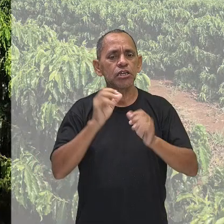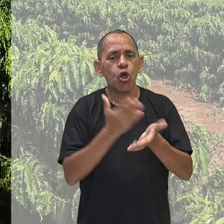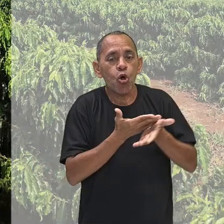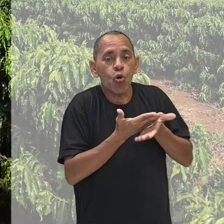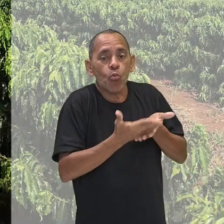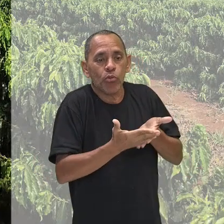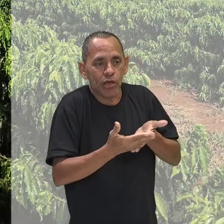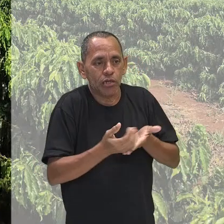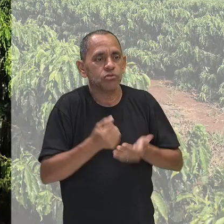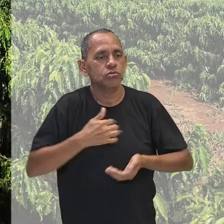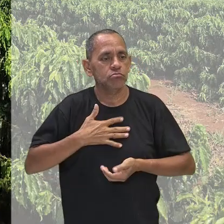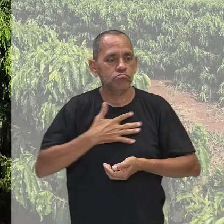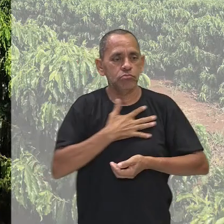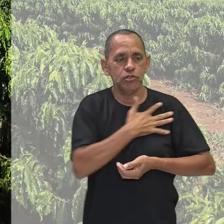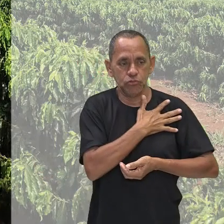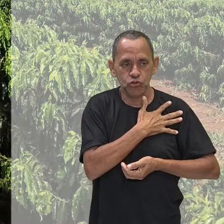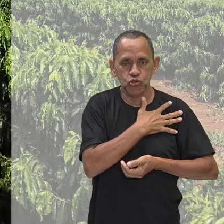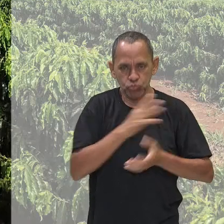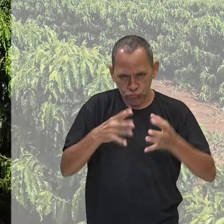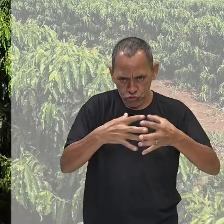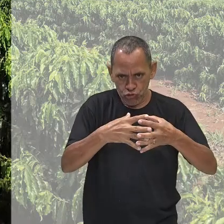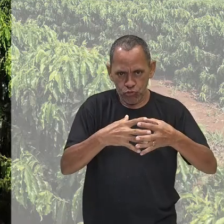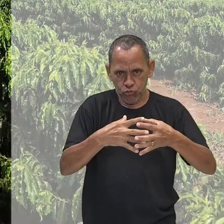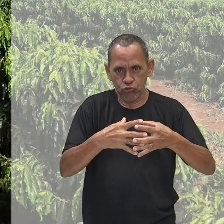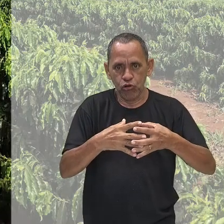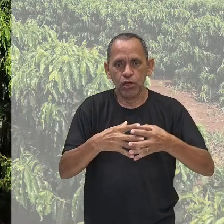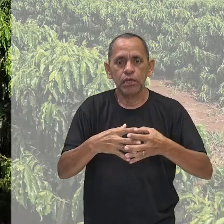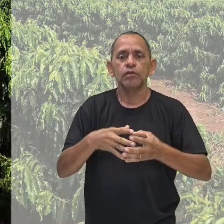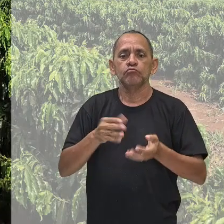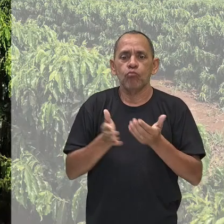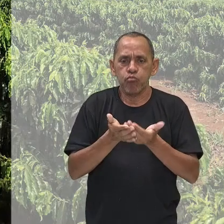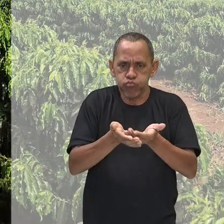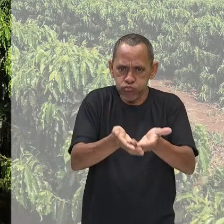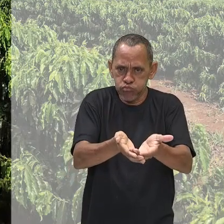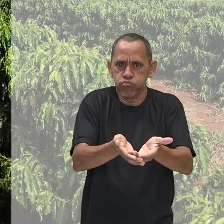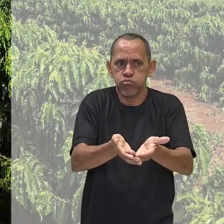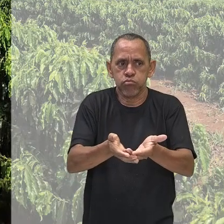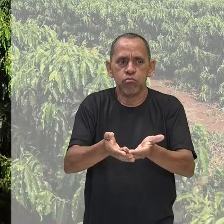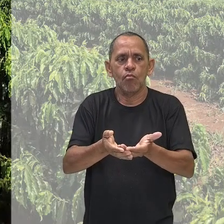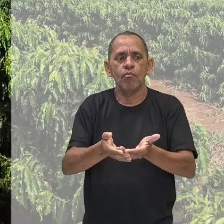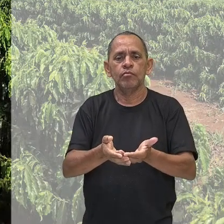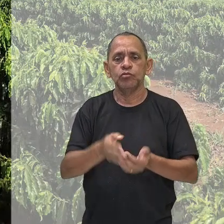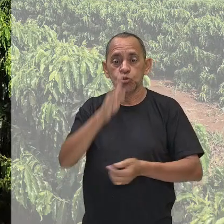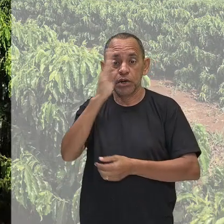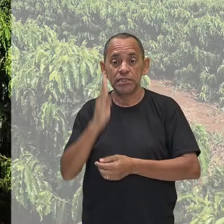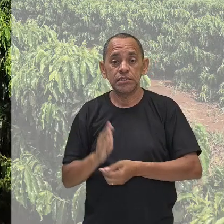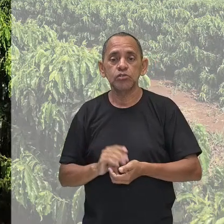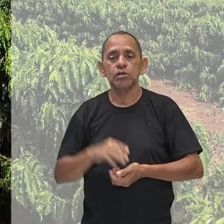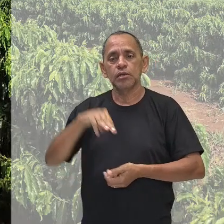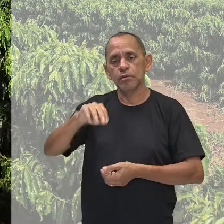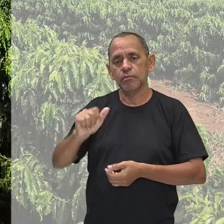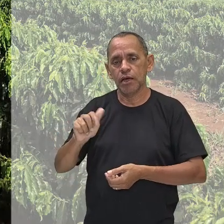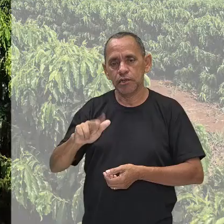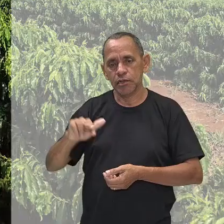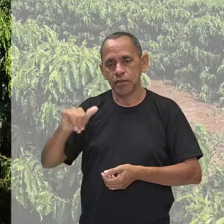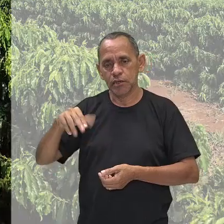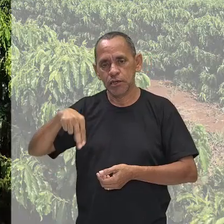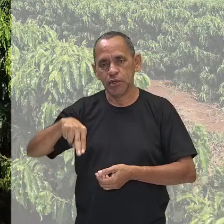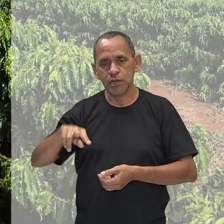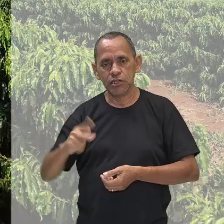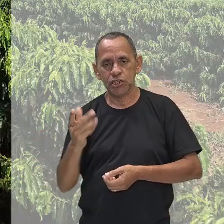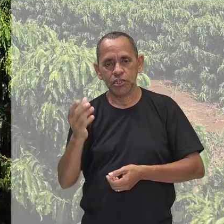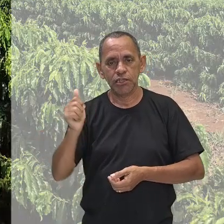Armada Brasileira, que viria a ser a Marinha Mercante Brasileira, Marinha Brasileira, tá, gente? Que foi a Batalha Naval